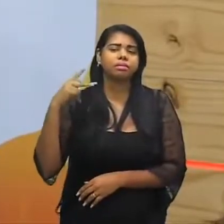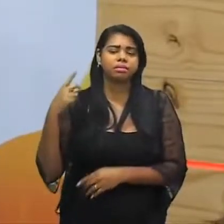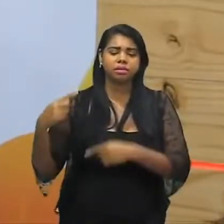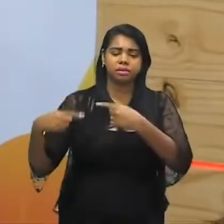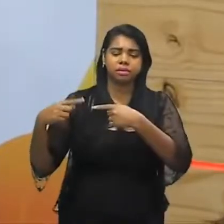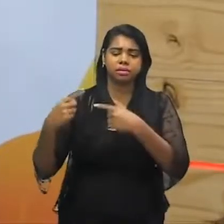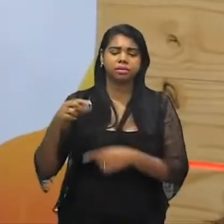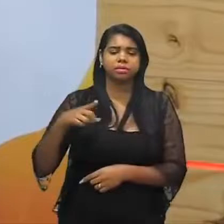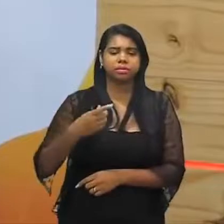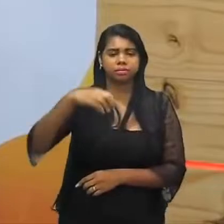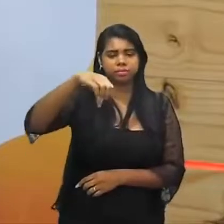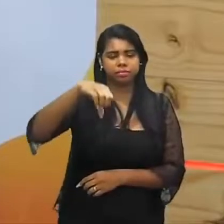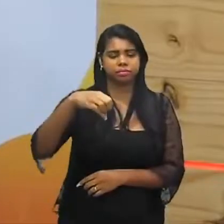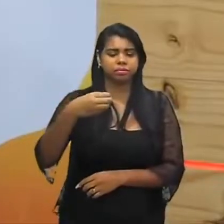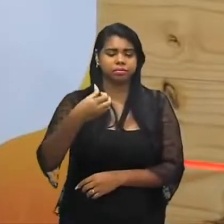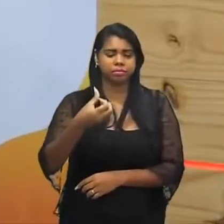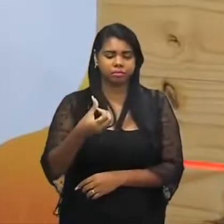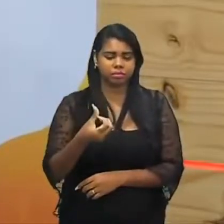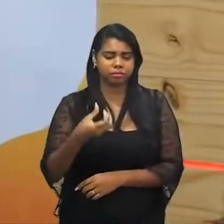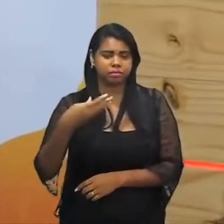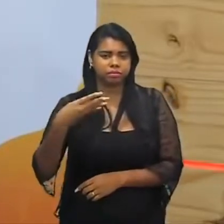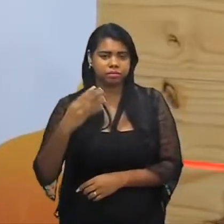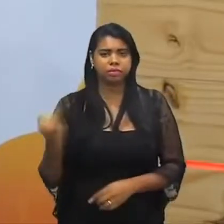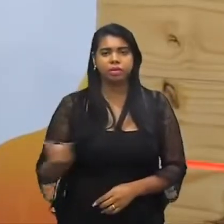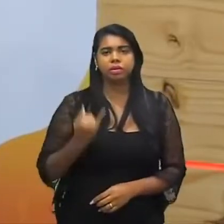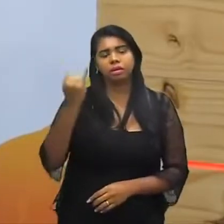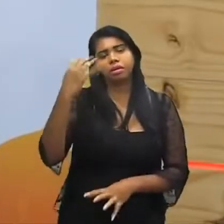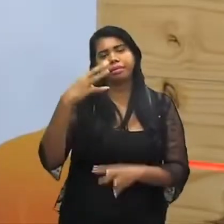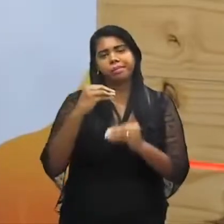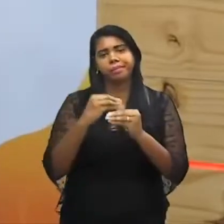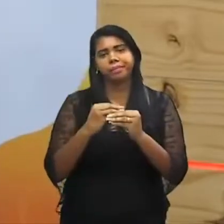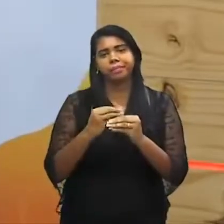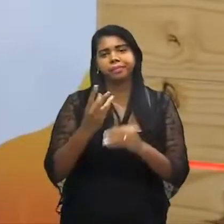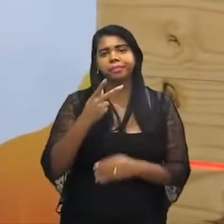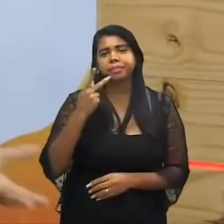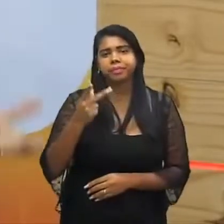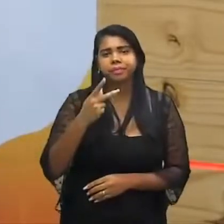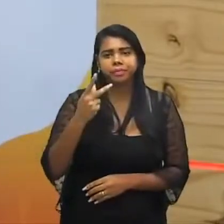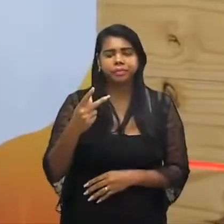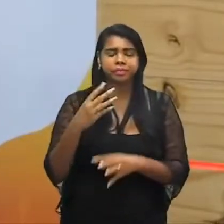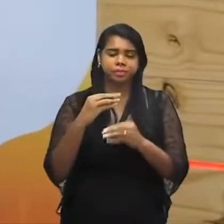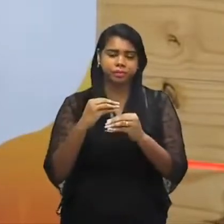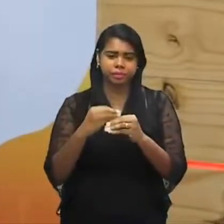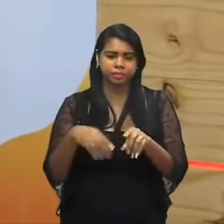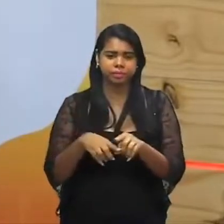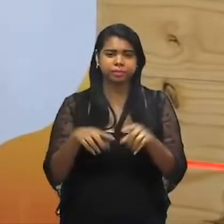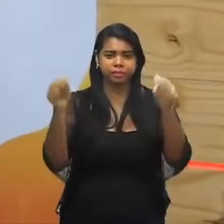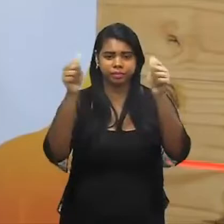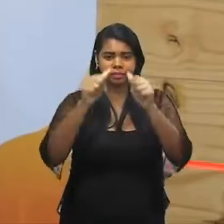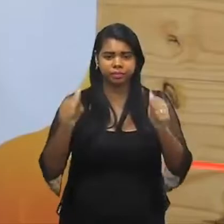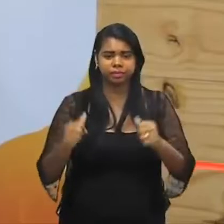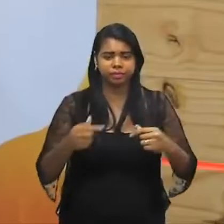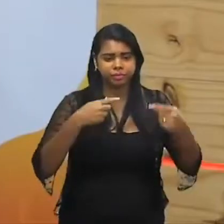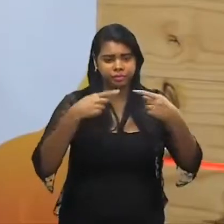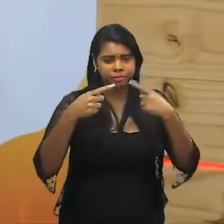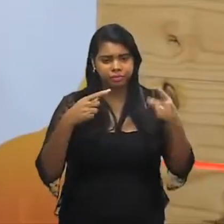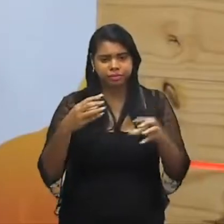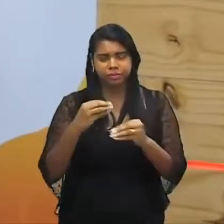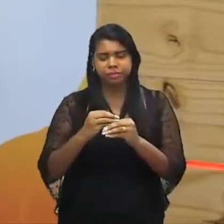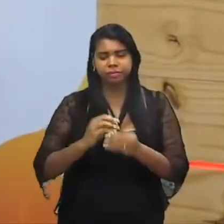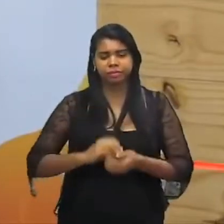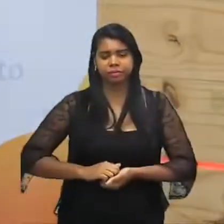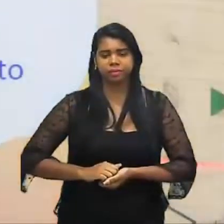de 1964, foi importante para ele falar e para ele trazer para a arte todo esse debate e essa